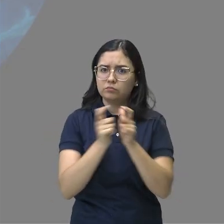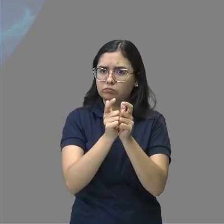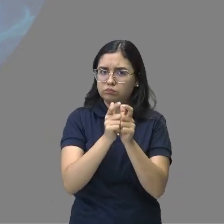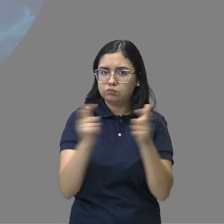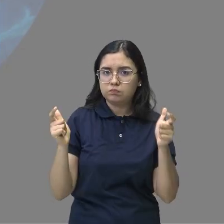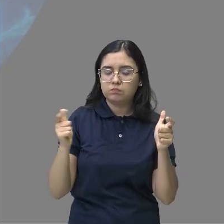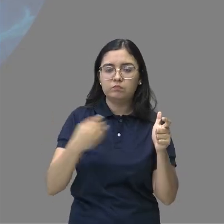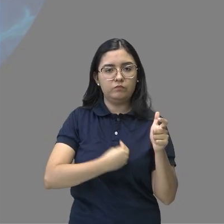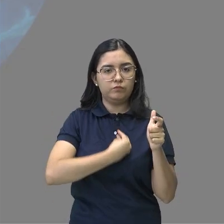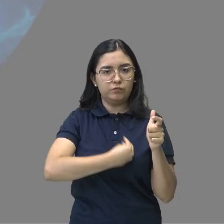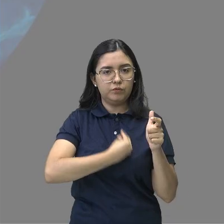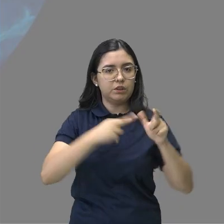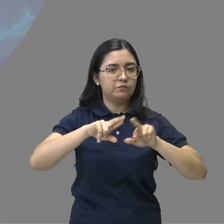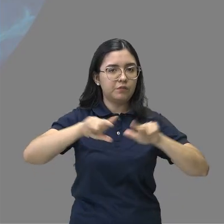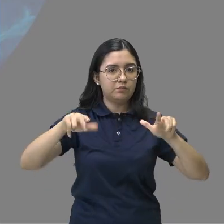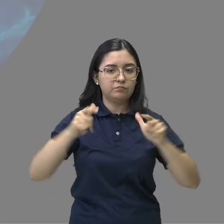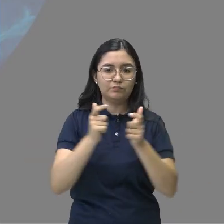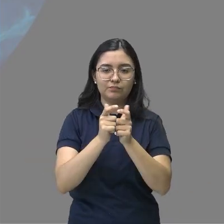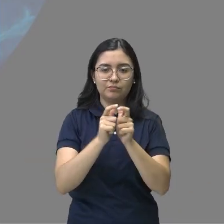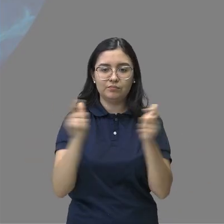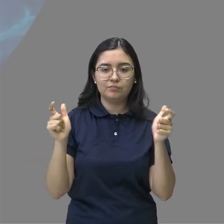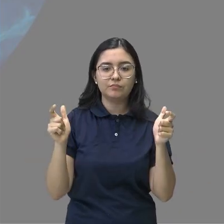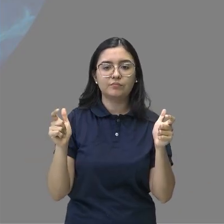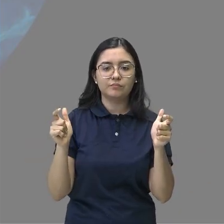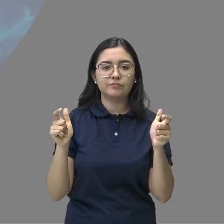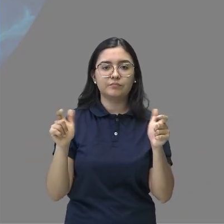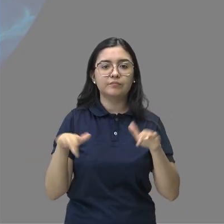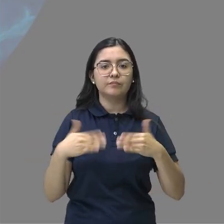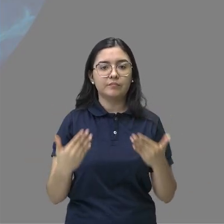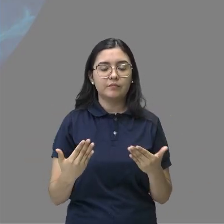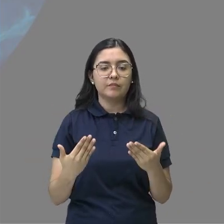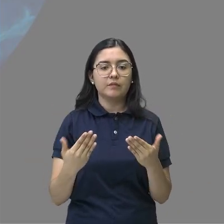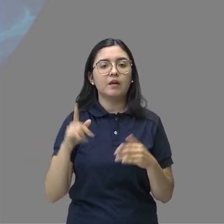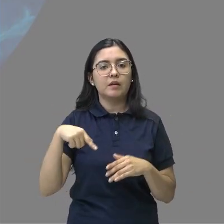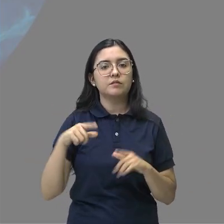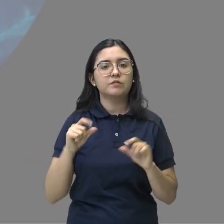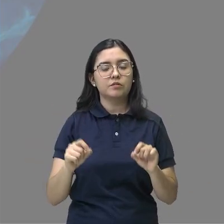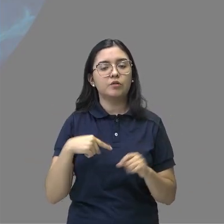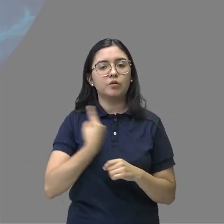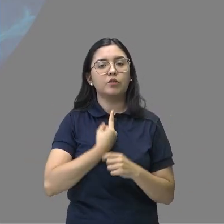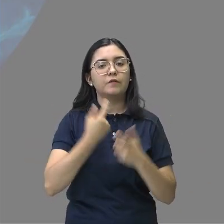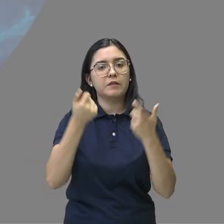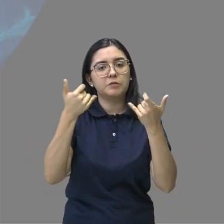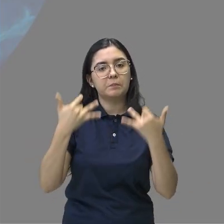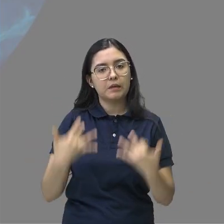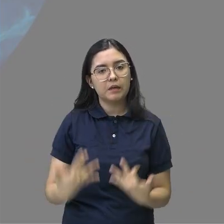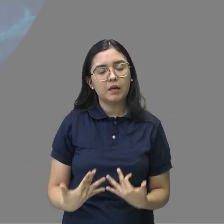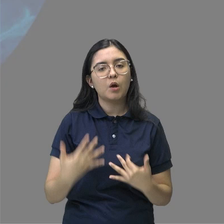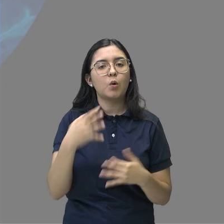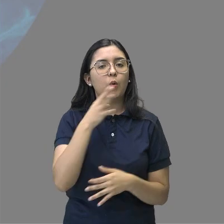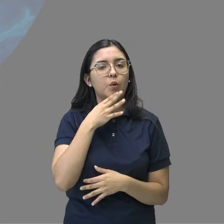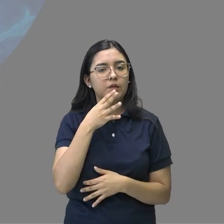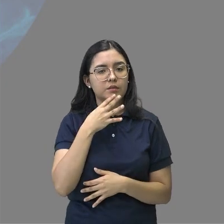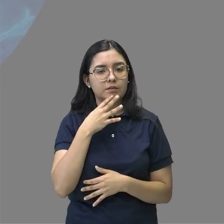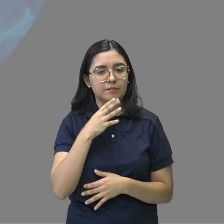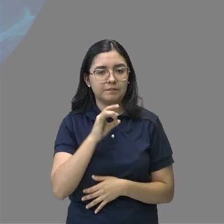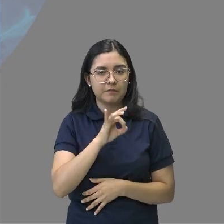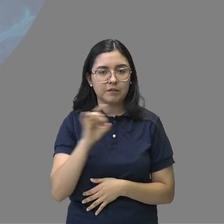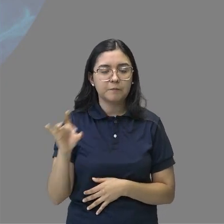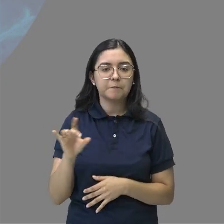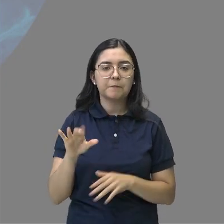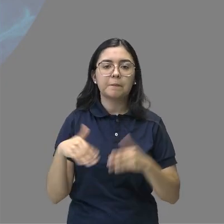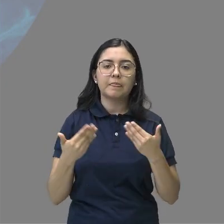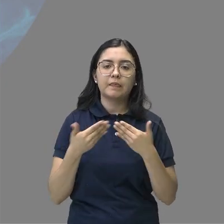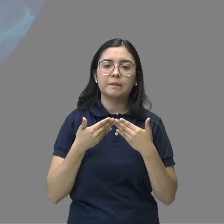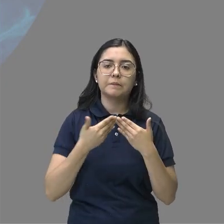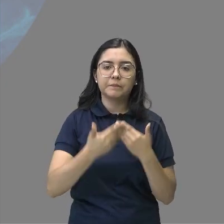quantidade de biodiversidade, né? E é sobre isso que a gente vai falar um pouquinho, é sobre isso que a gente vai conhecer. Então,